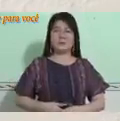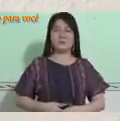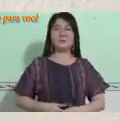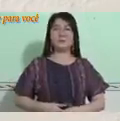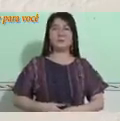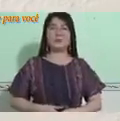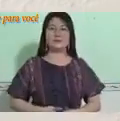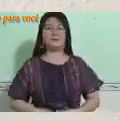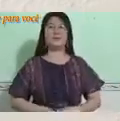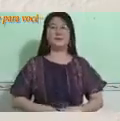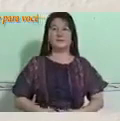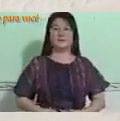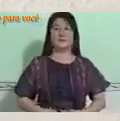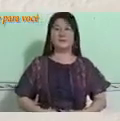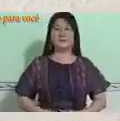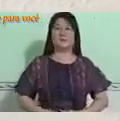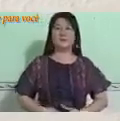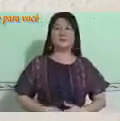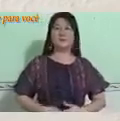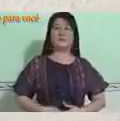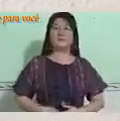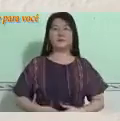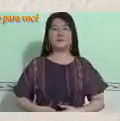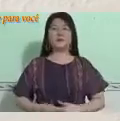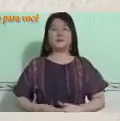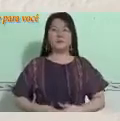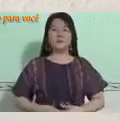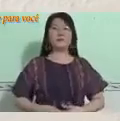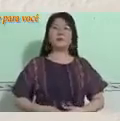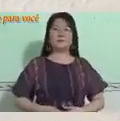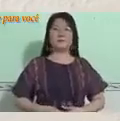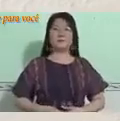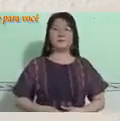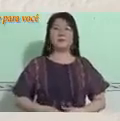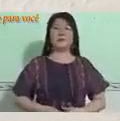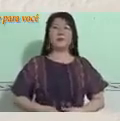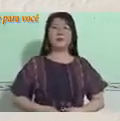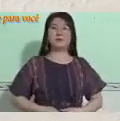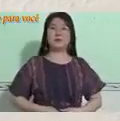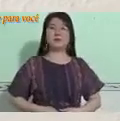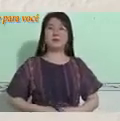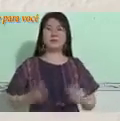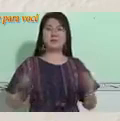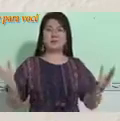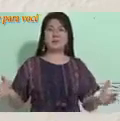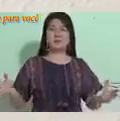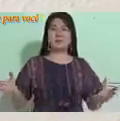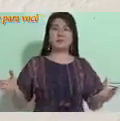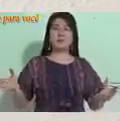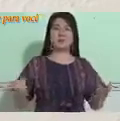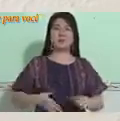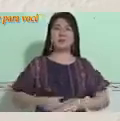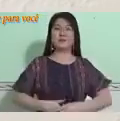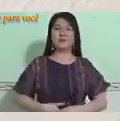médica. Ponto e vírgula, arma de fogo. 2 pontos, fazer pressão no local do tiro com panos limpos, roupa ou outro tipo de